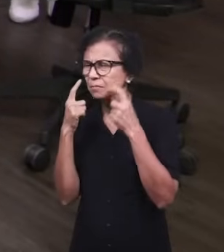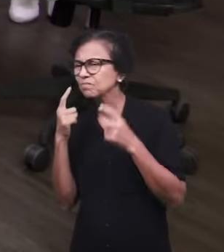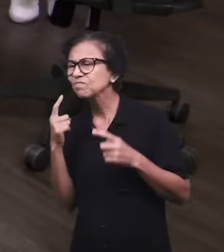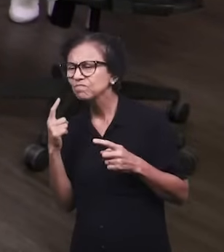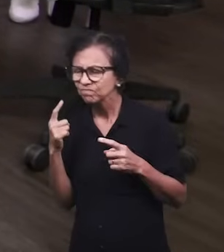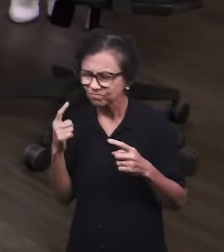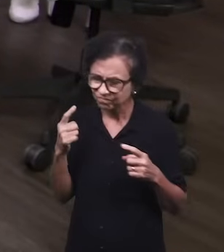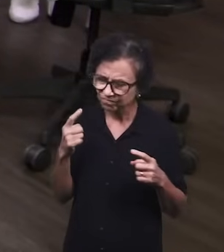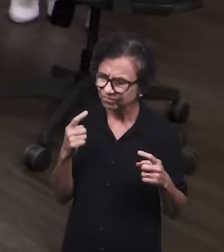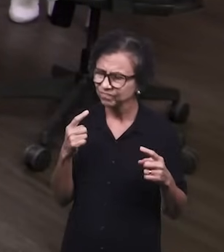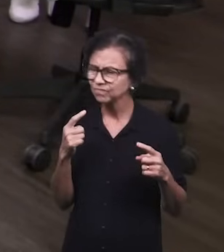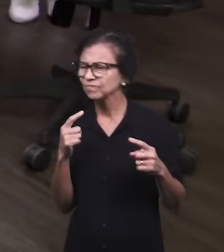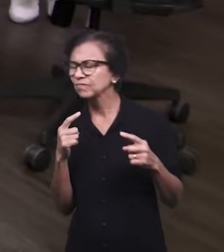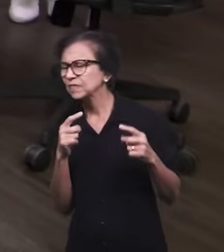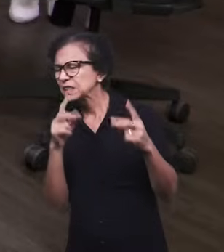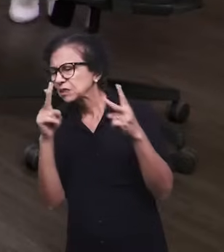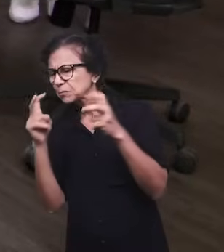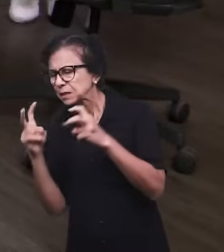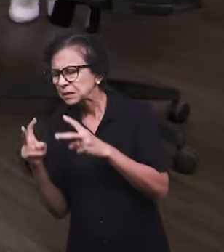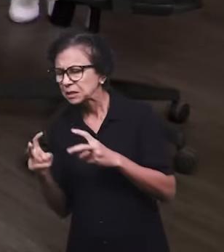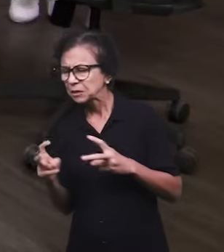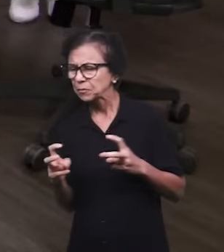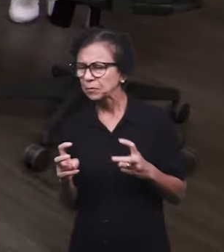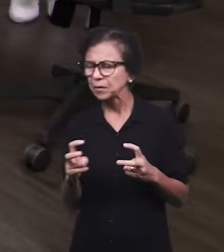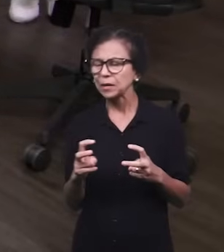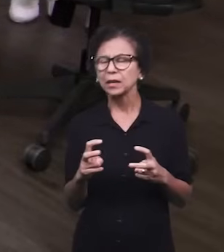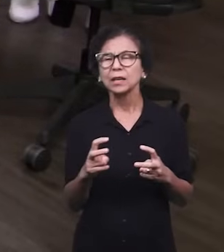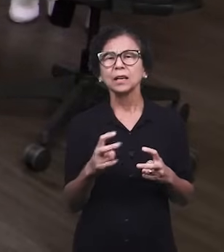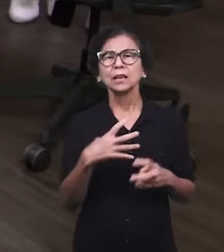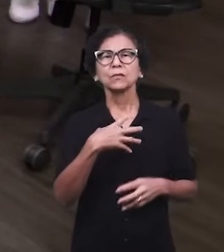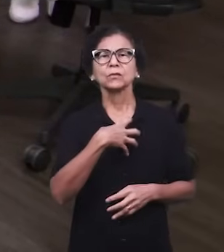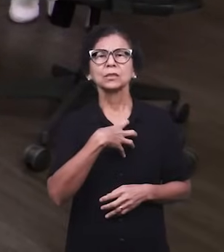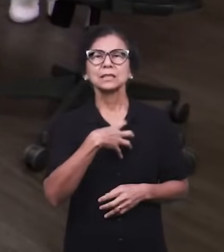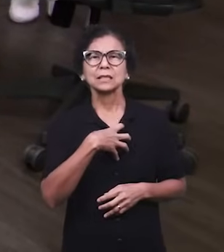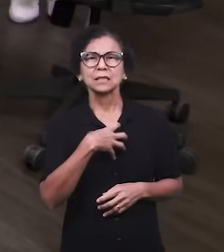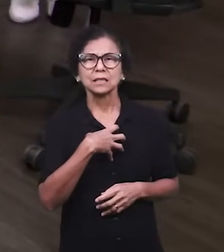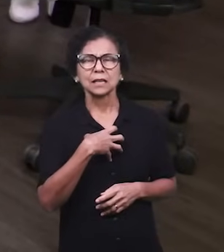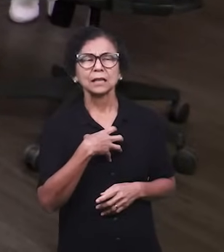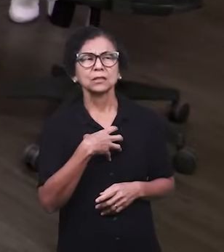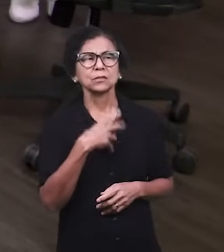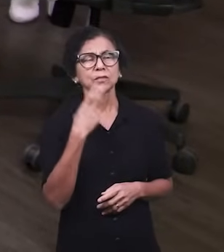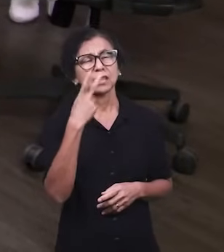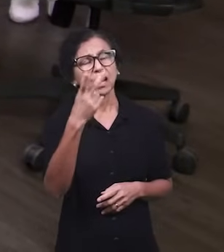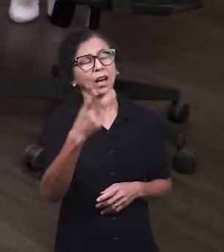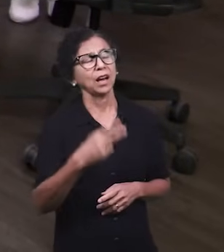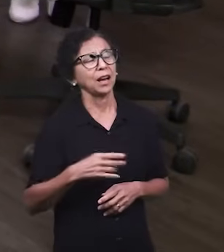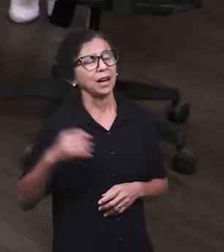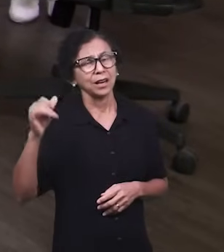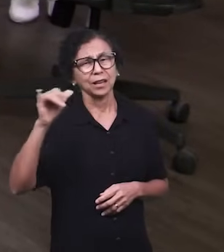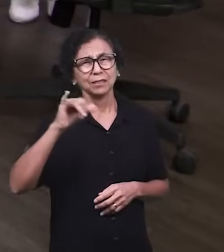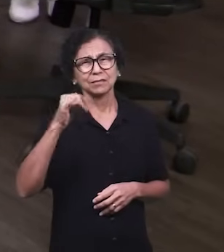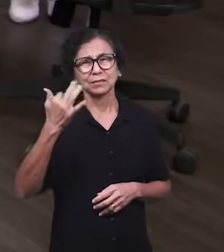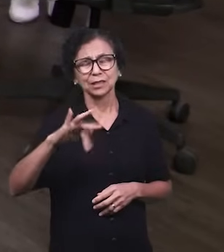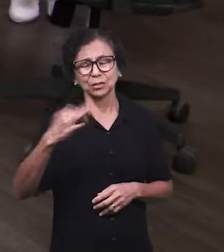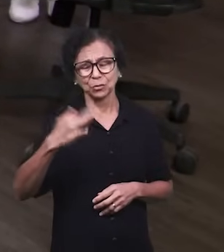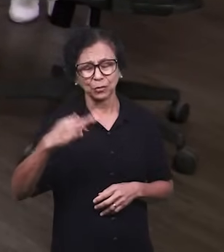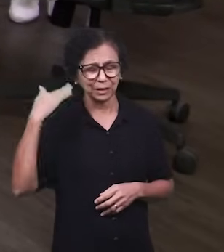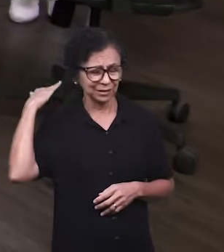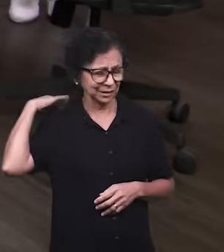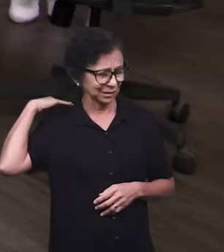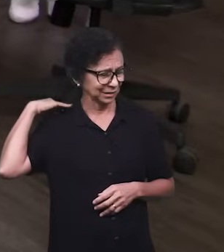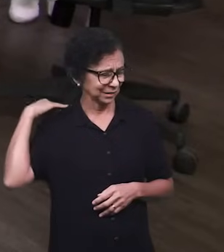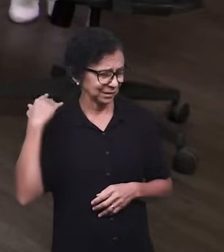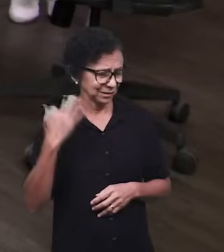o sintoma é aquilo que você queixa, que você fala, que você reclama, que você sente. Não, doutor, estou sentindo uma dor assim, ele não está